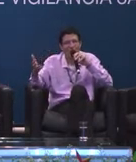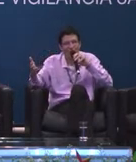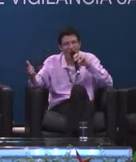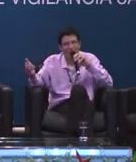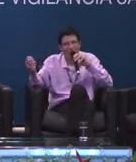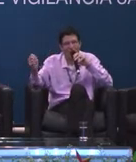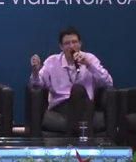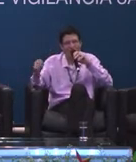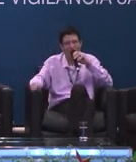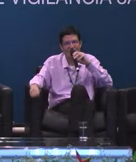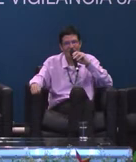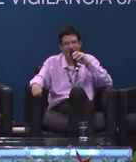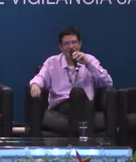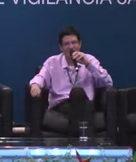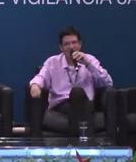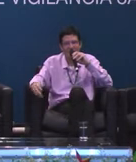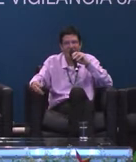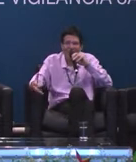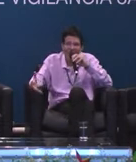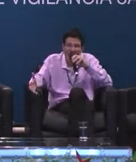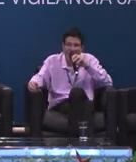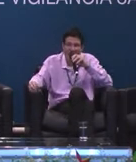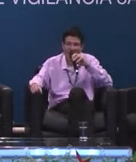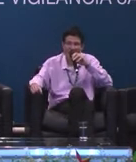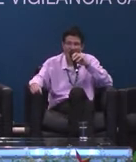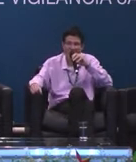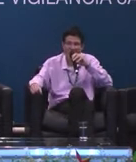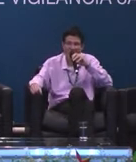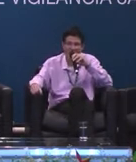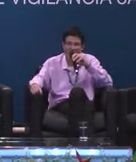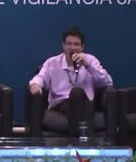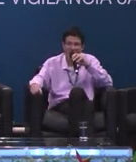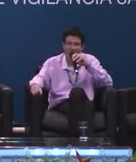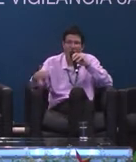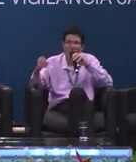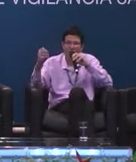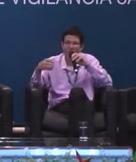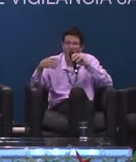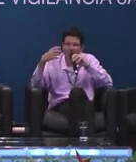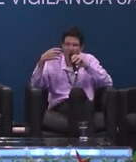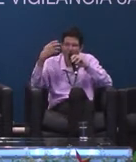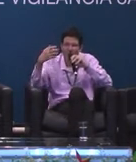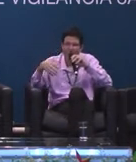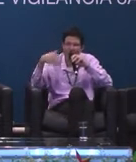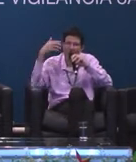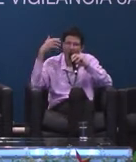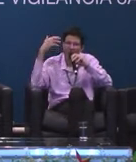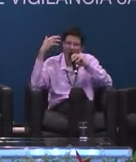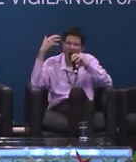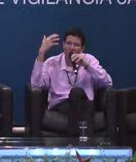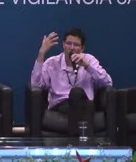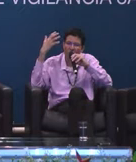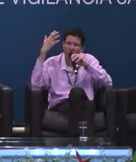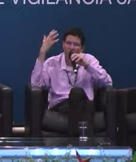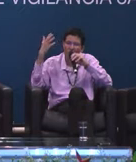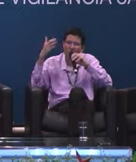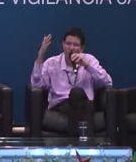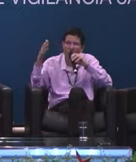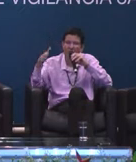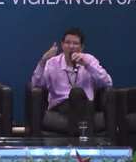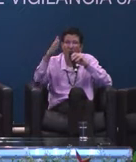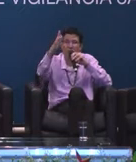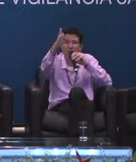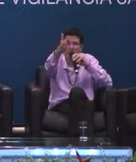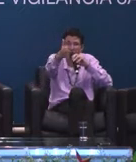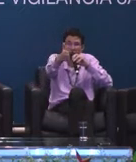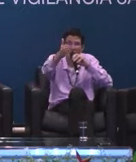dispositivos médicos. Essa é a realidade. Eu consigo efetivamente aquelas ações estruturantes ser implantadas